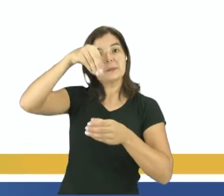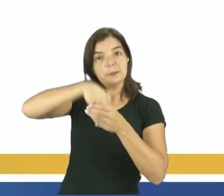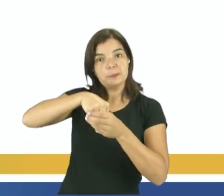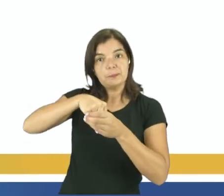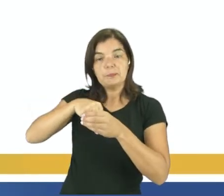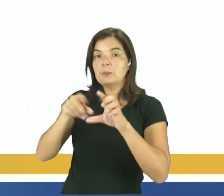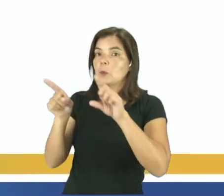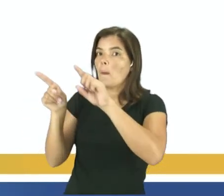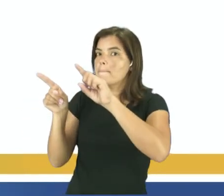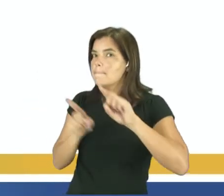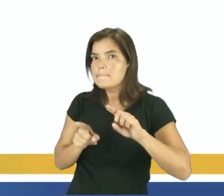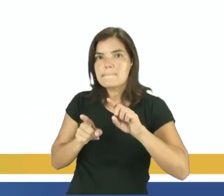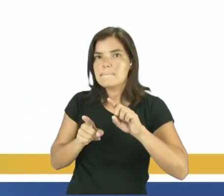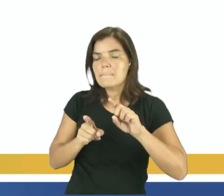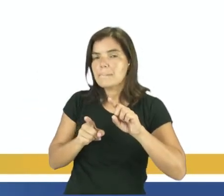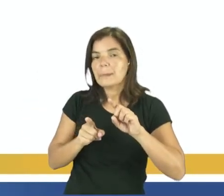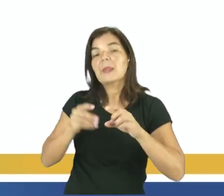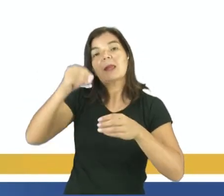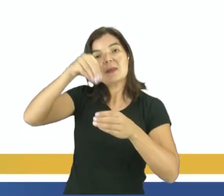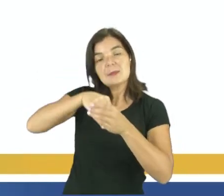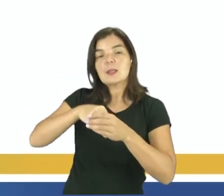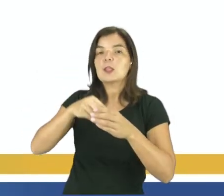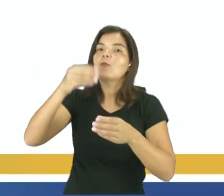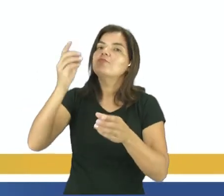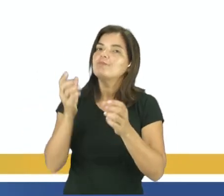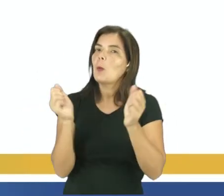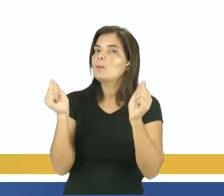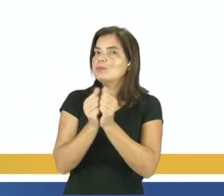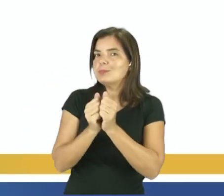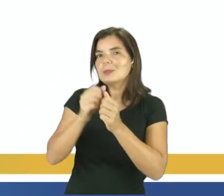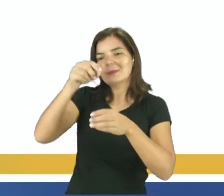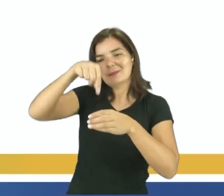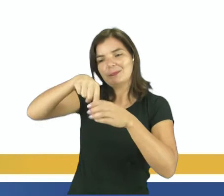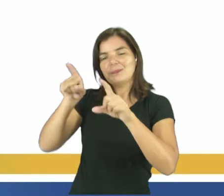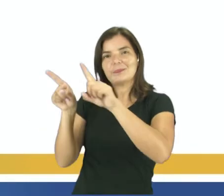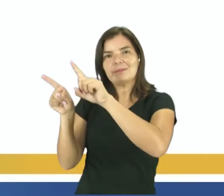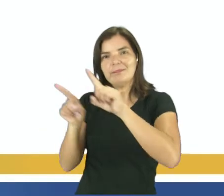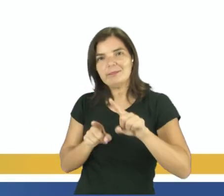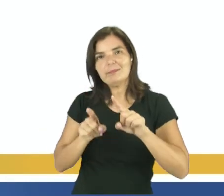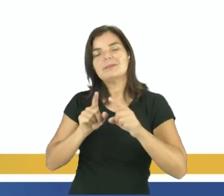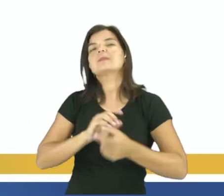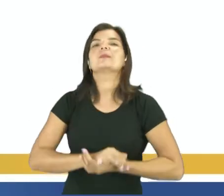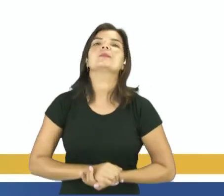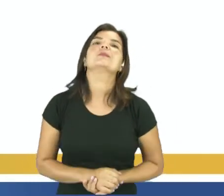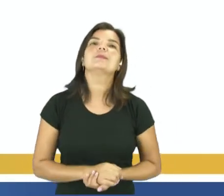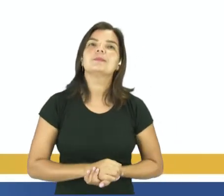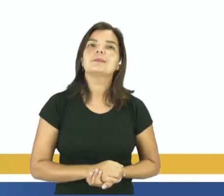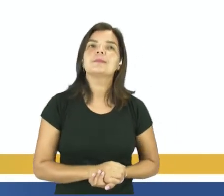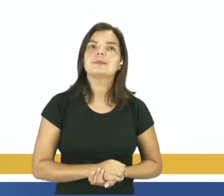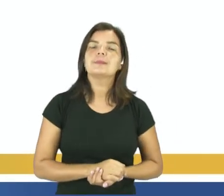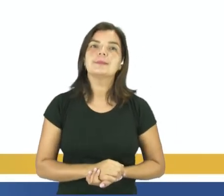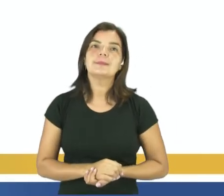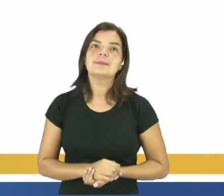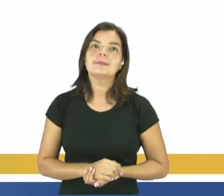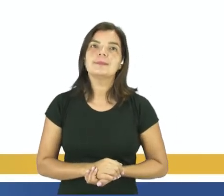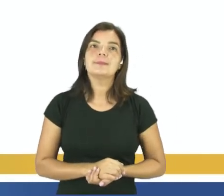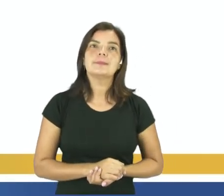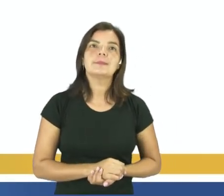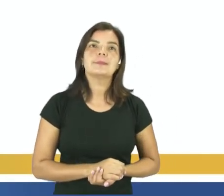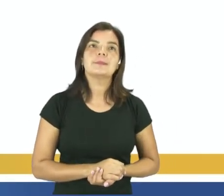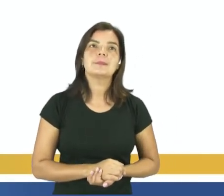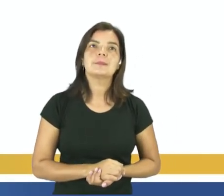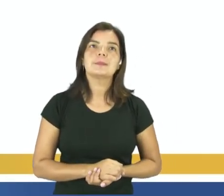estão entre as retas paralelas e internos é quando eles estão entre as retas paralelas. Ok?